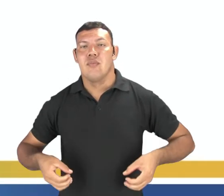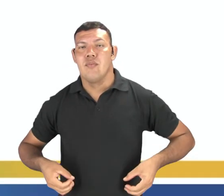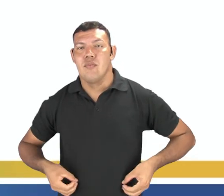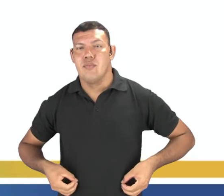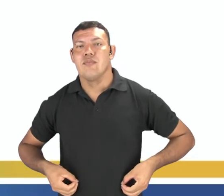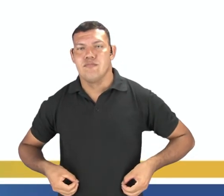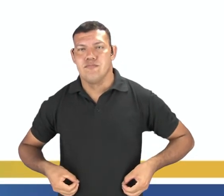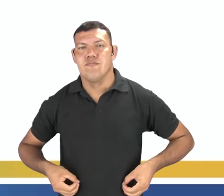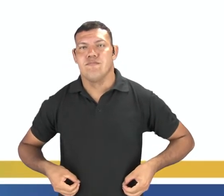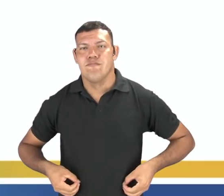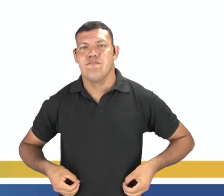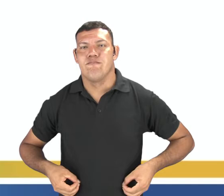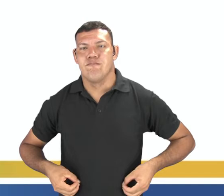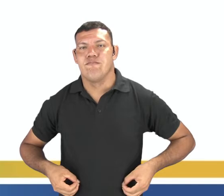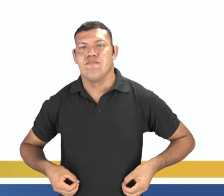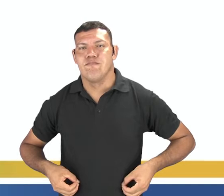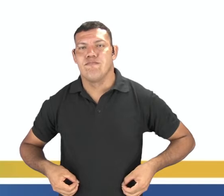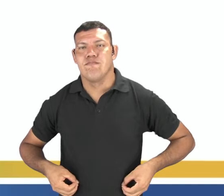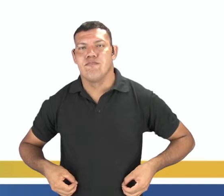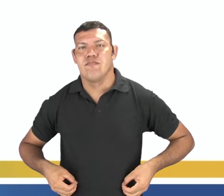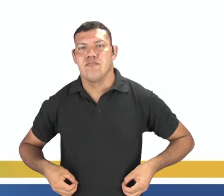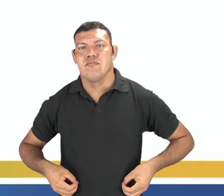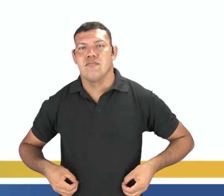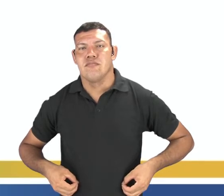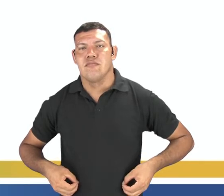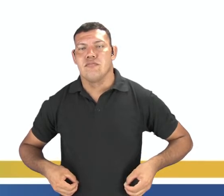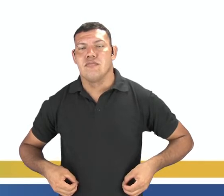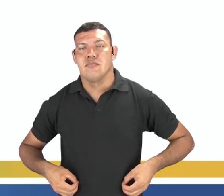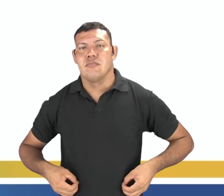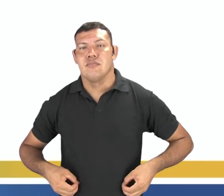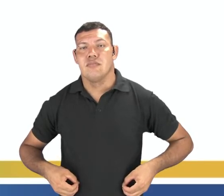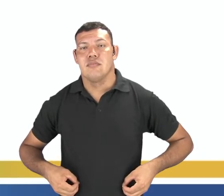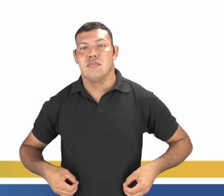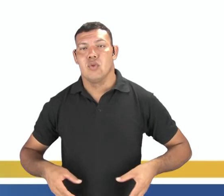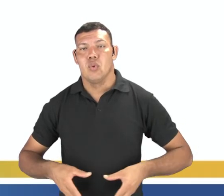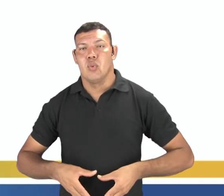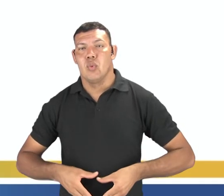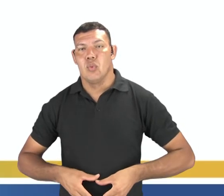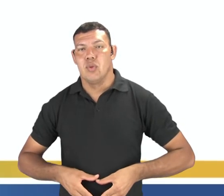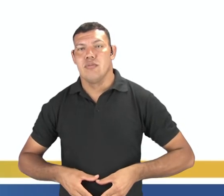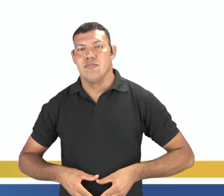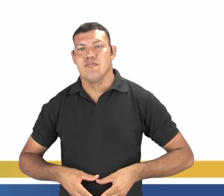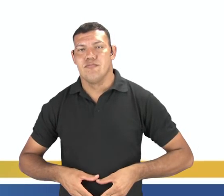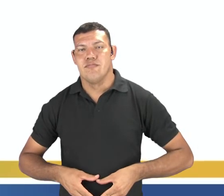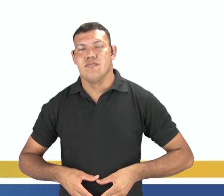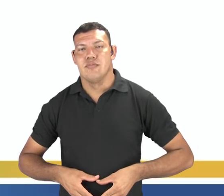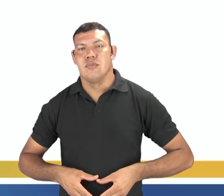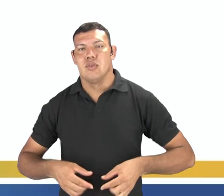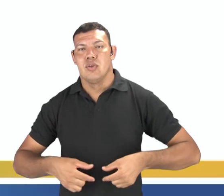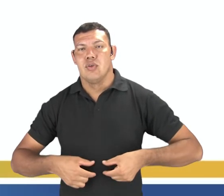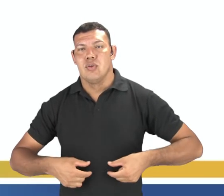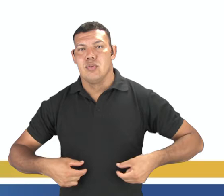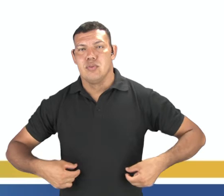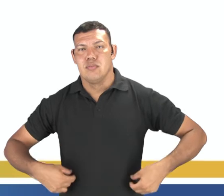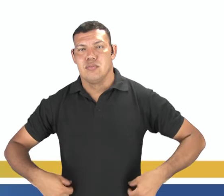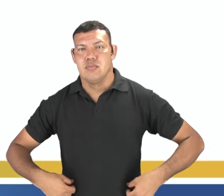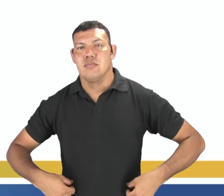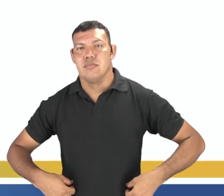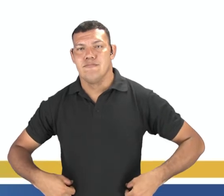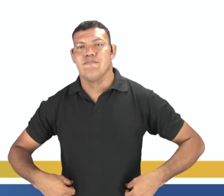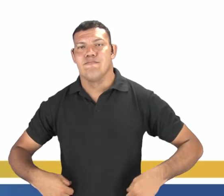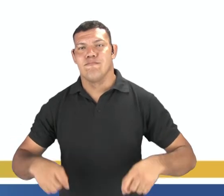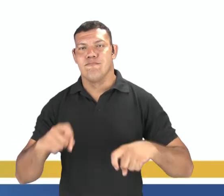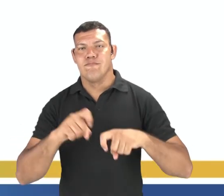são glândulas situadas, uma em cada lado do útero, abaixo das trompas. Elas são responsáveis por produzir